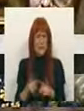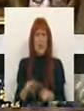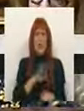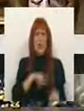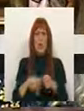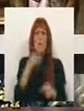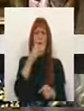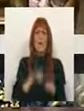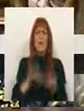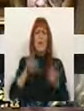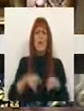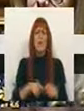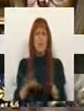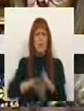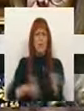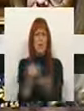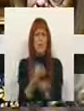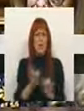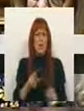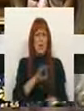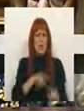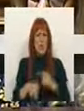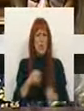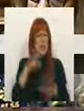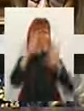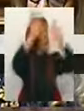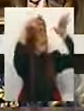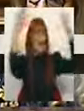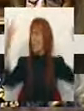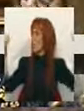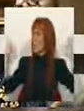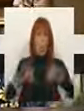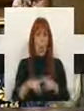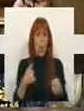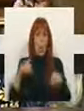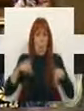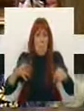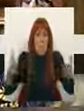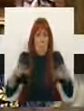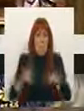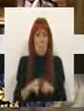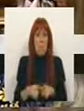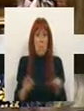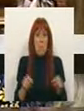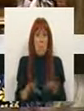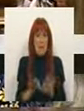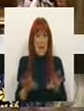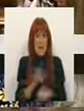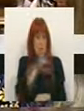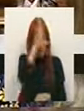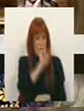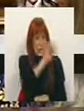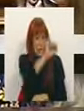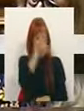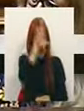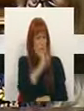deputado vem aqui falar do fim da precariedade. O senhor deputado deve estar distraído, ou então não deve estar em consonância com o seu ministro, com o